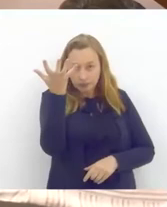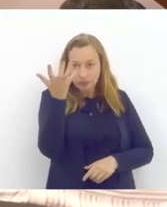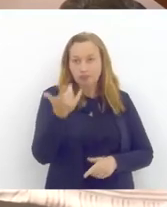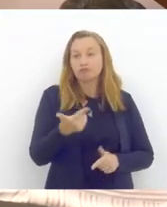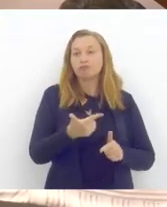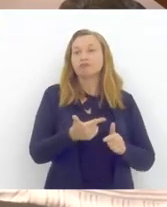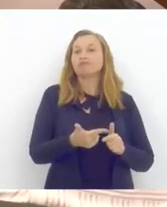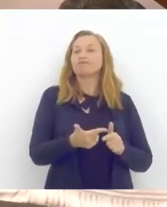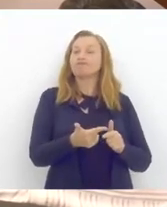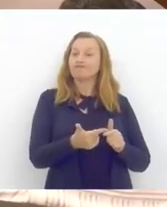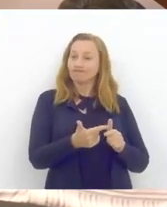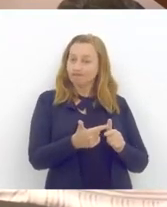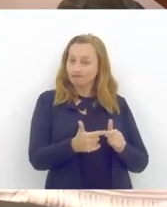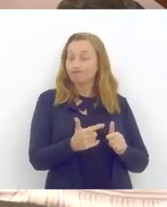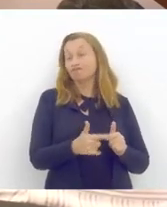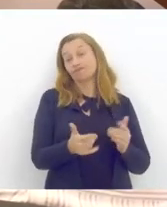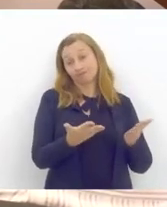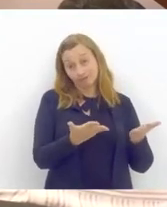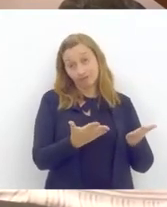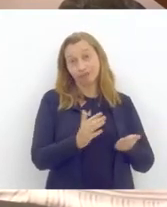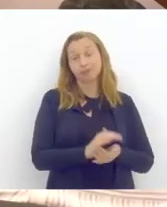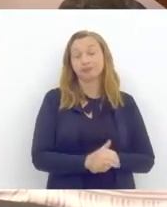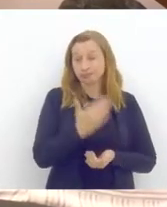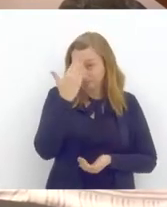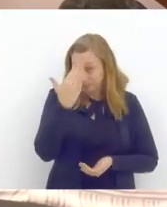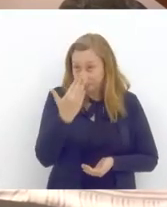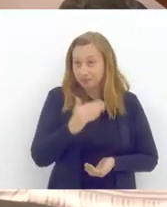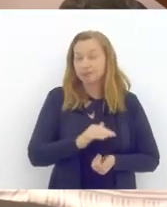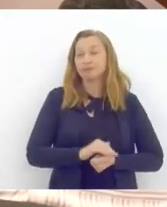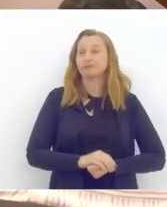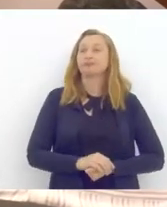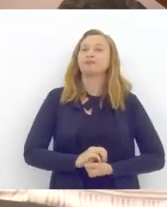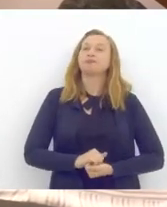esse impasse desnecessário. Obrigado.